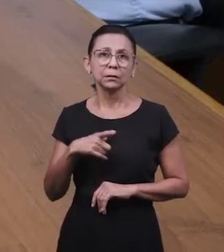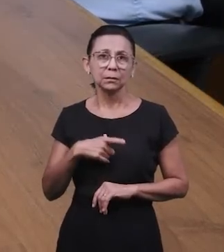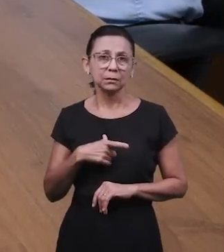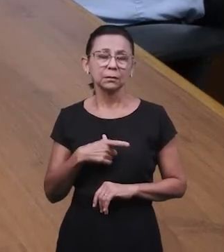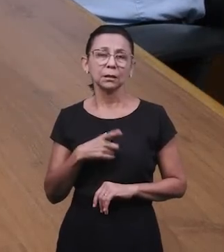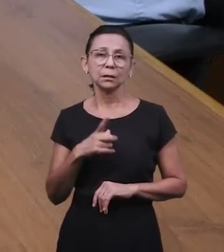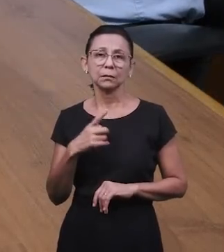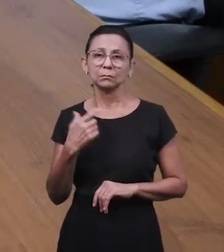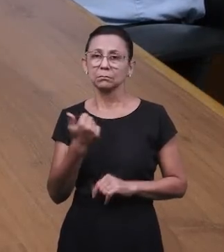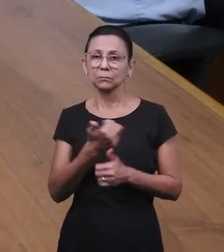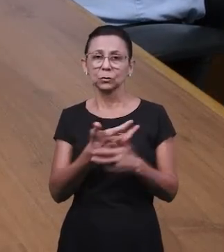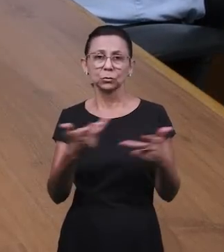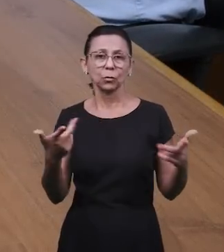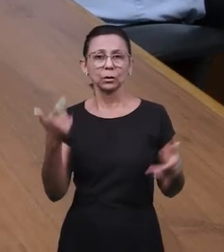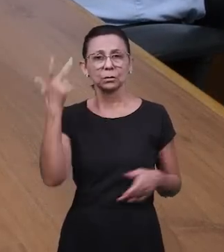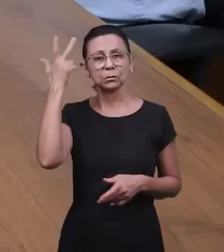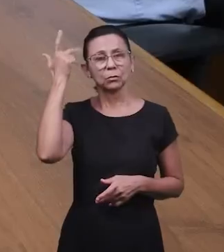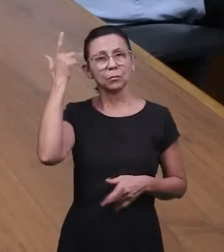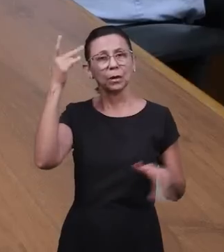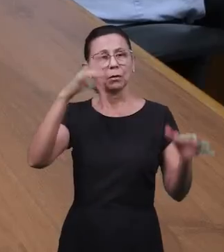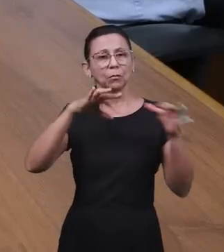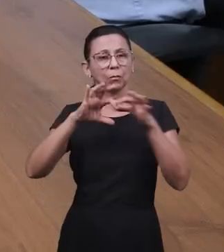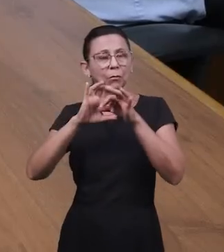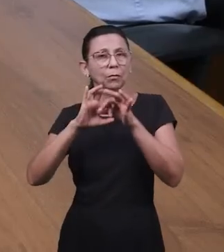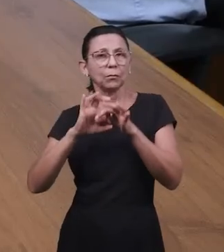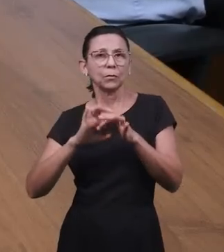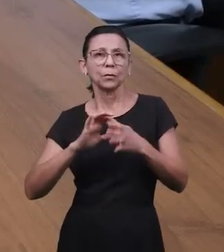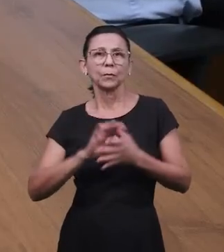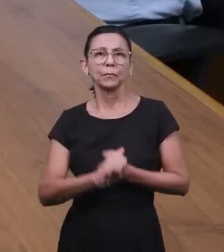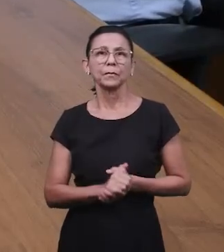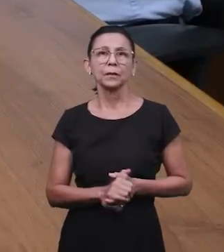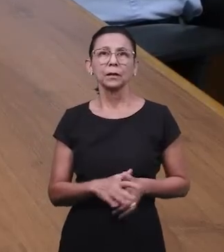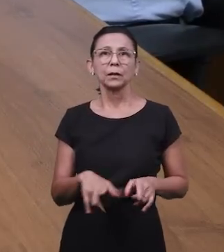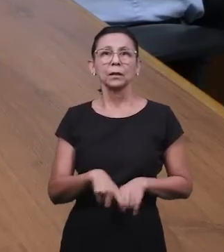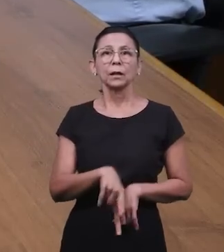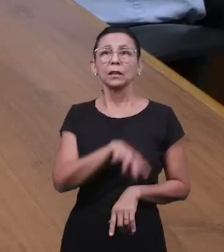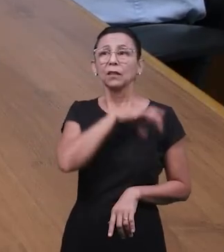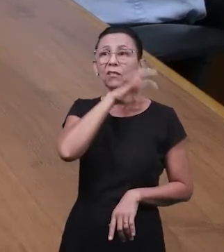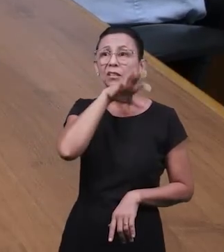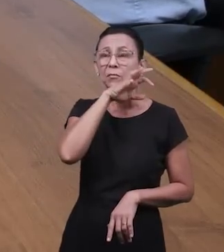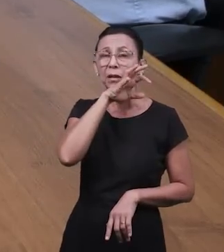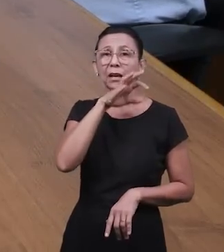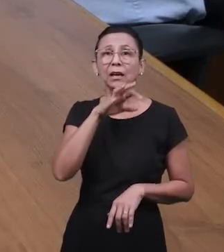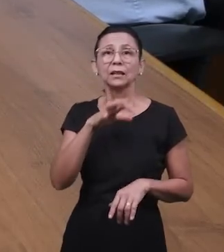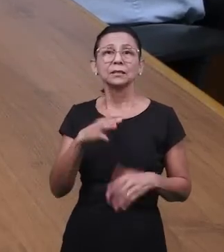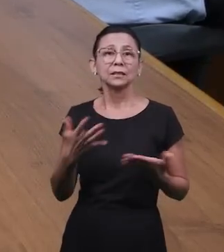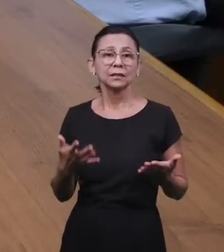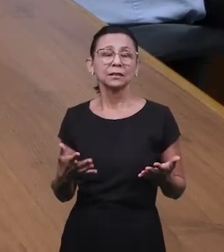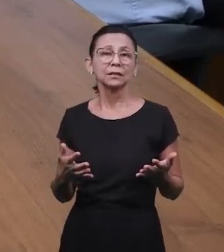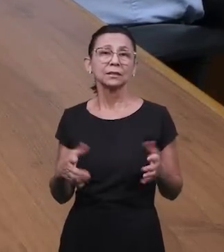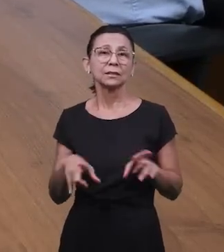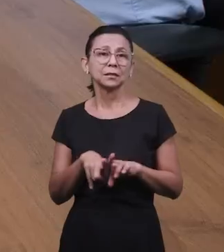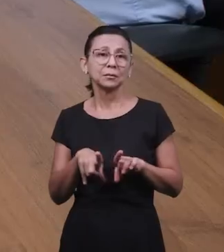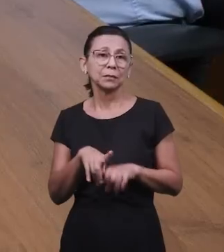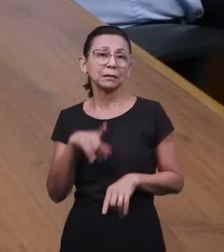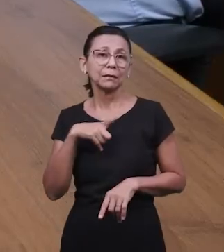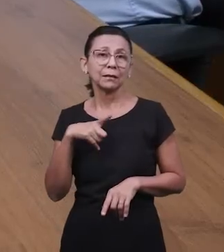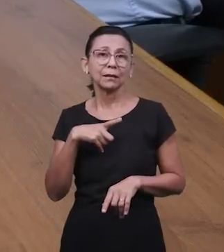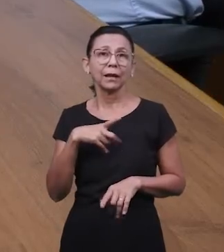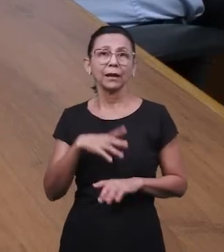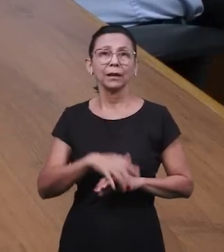às vezes, são solidários. Inclusive, nisso uma nobreza, é um gesto de nobreza. Sim, e que o cristão tem. Isso. Tem de